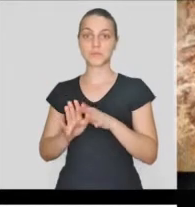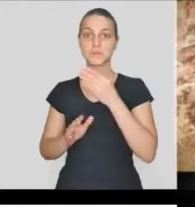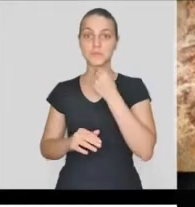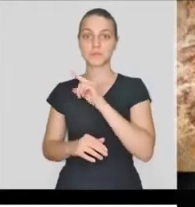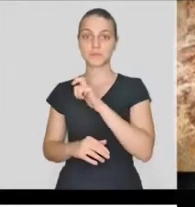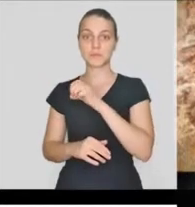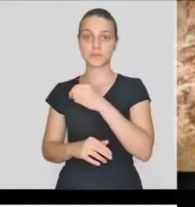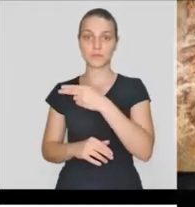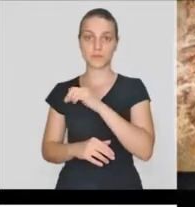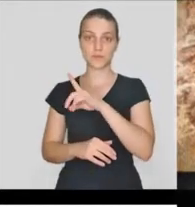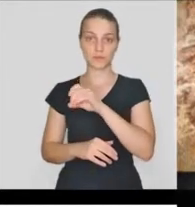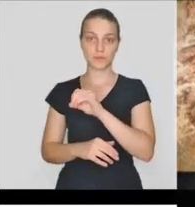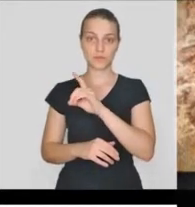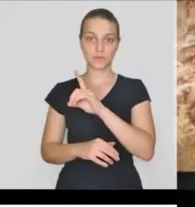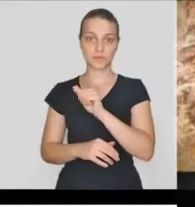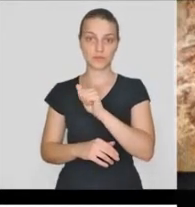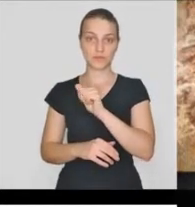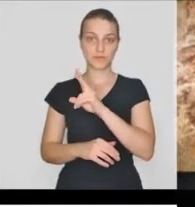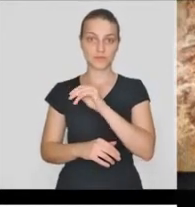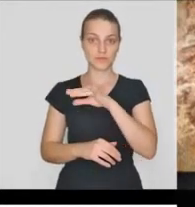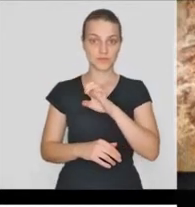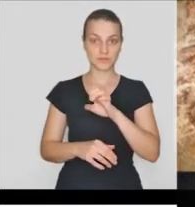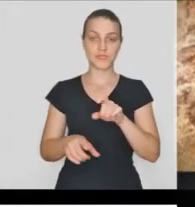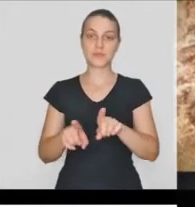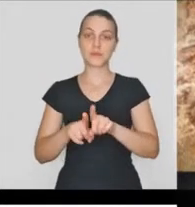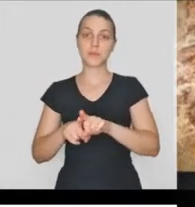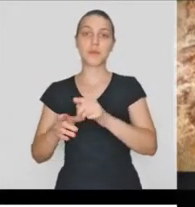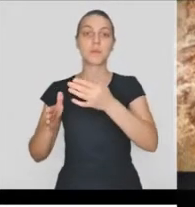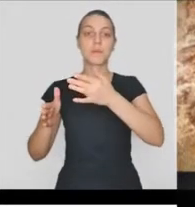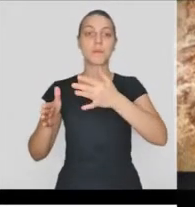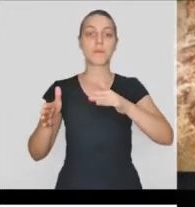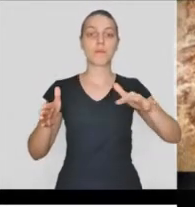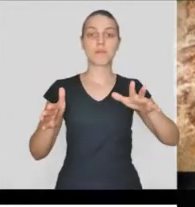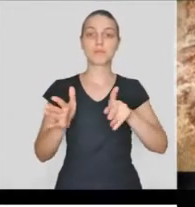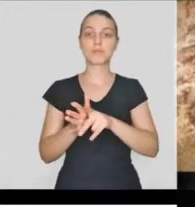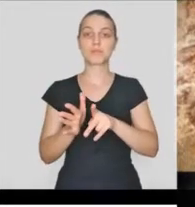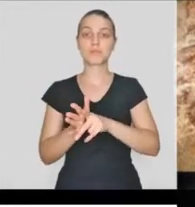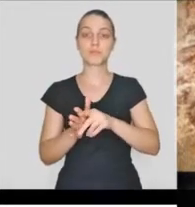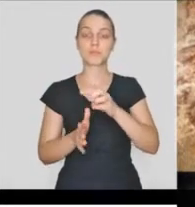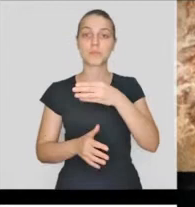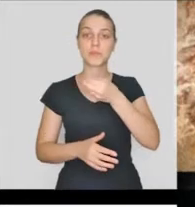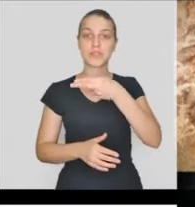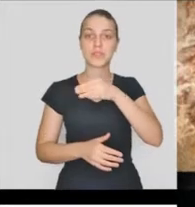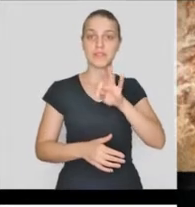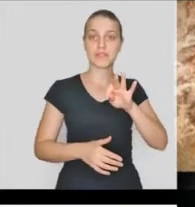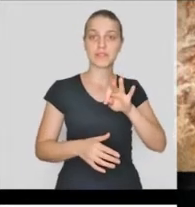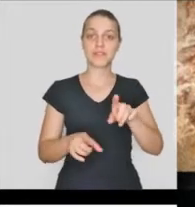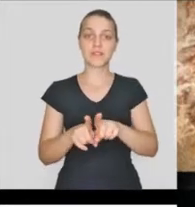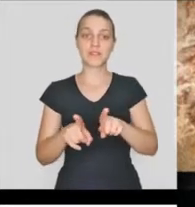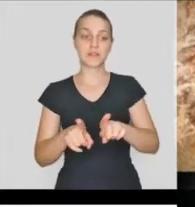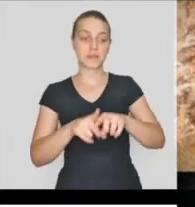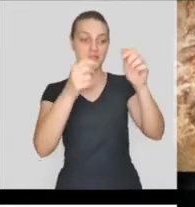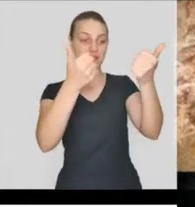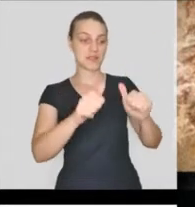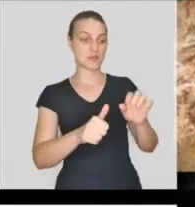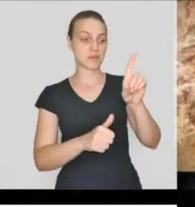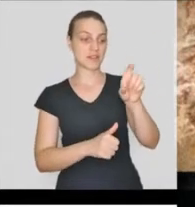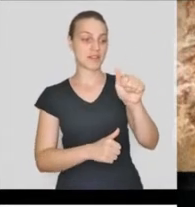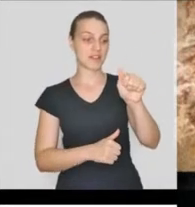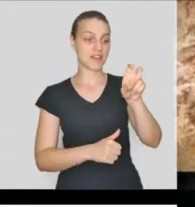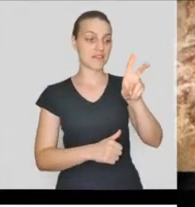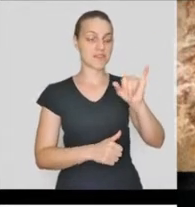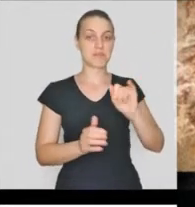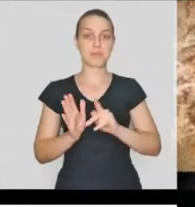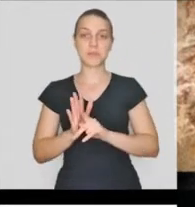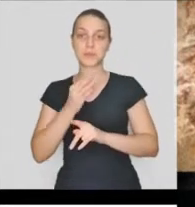uma cena do mar, de Monet, no impressionismo, a grande estátua de Davi, de Michelangelo, uma